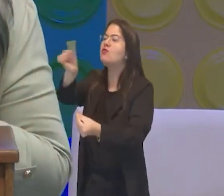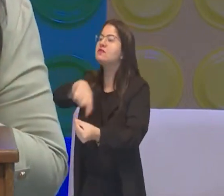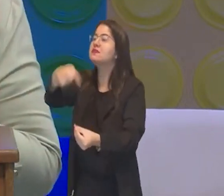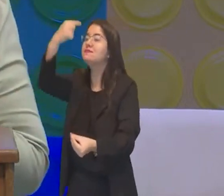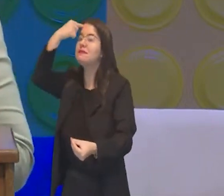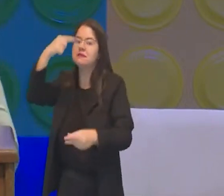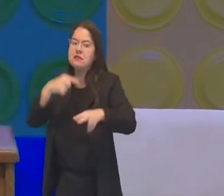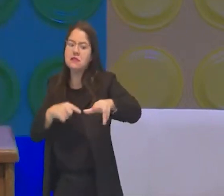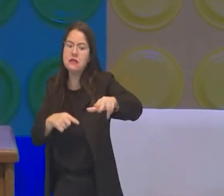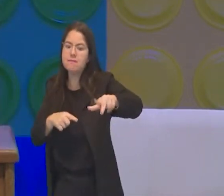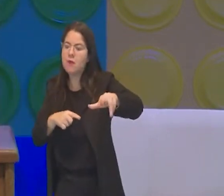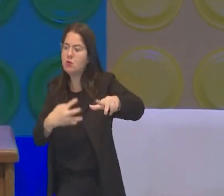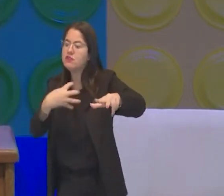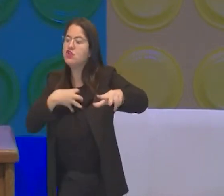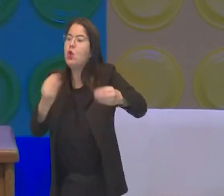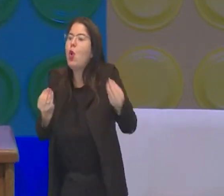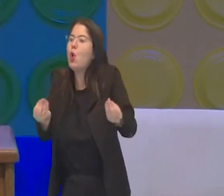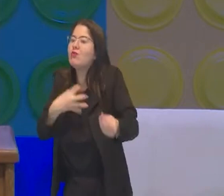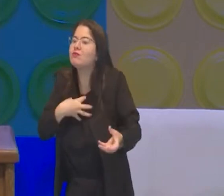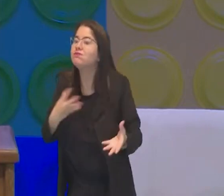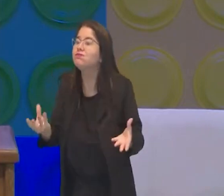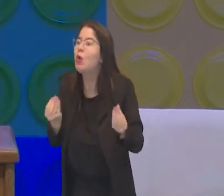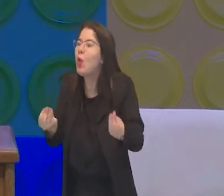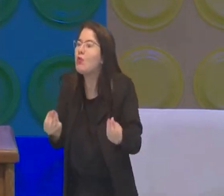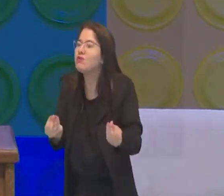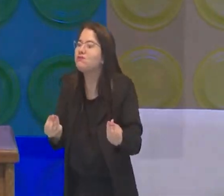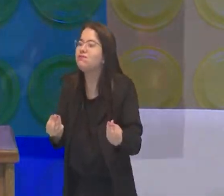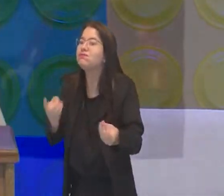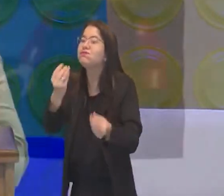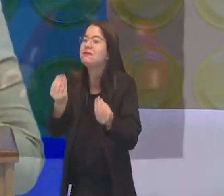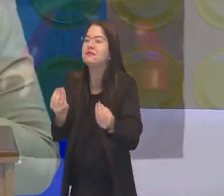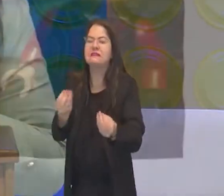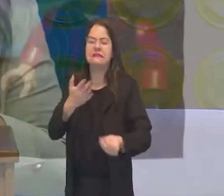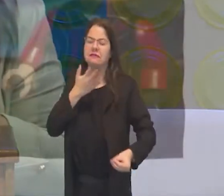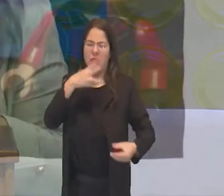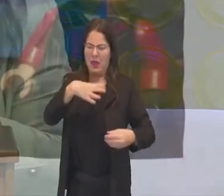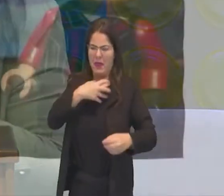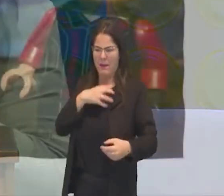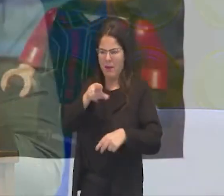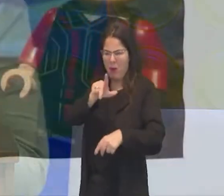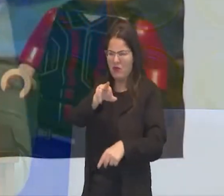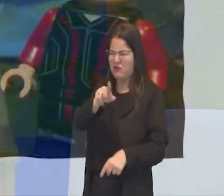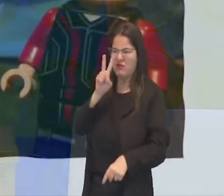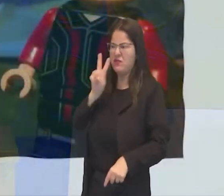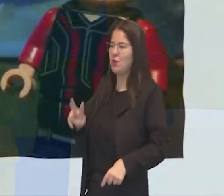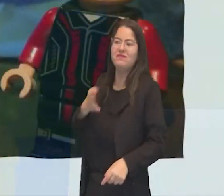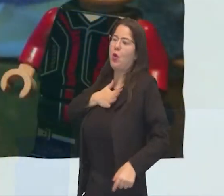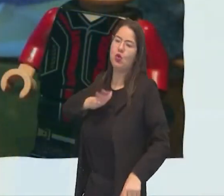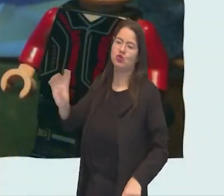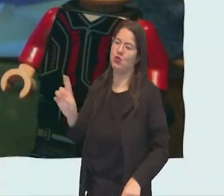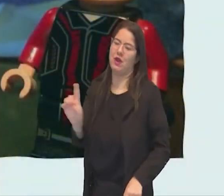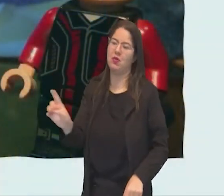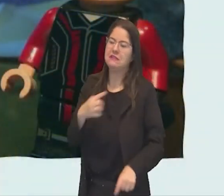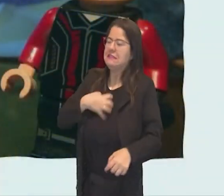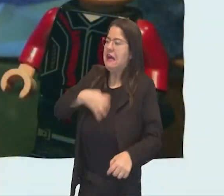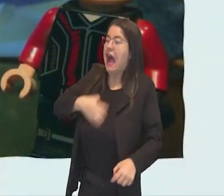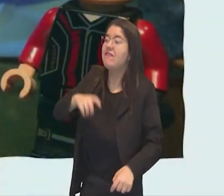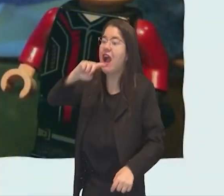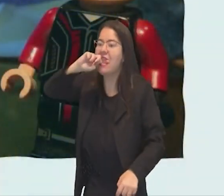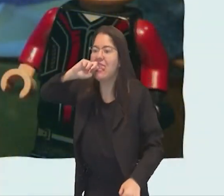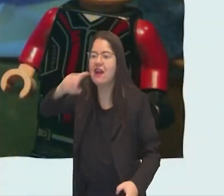os irmãos de José? Isso mesmo, não gostaram nada. Ficaram com muita